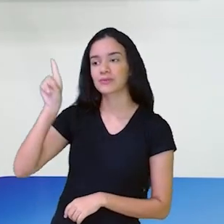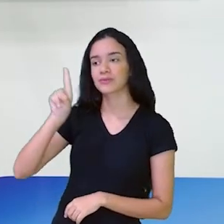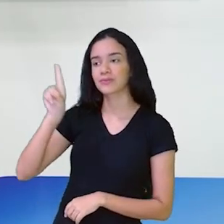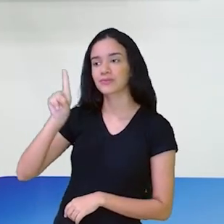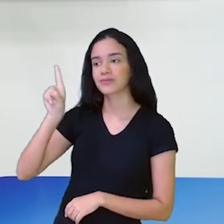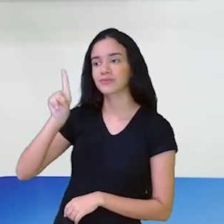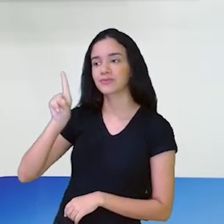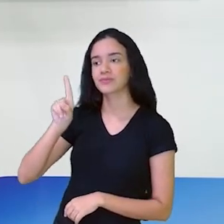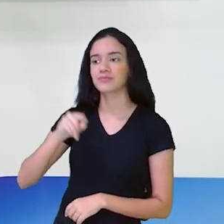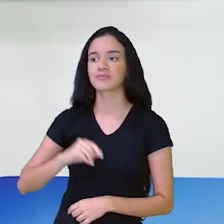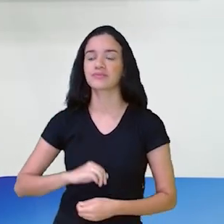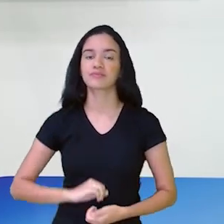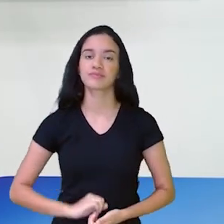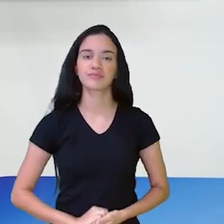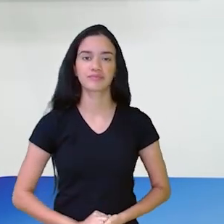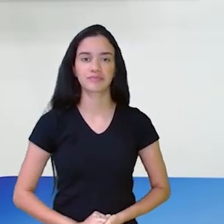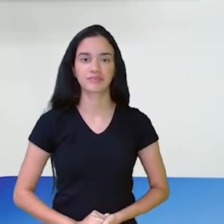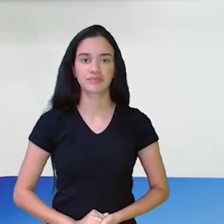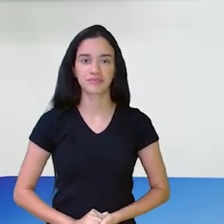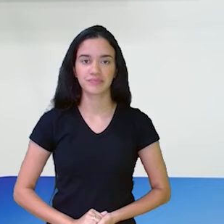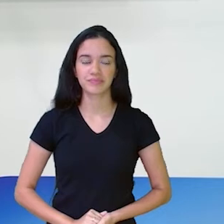Esse aqui.